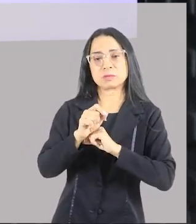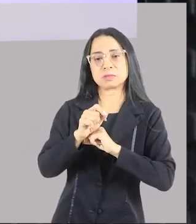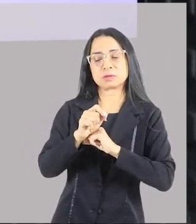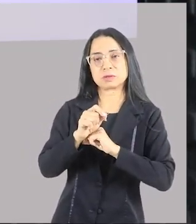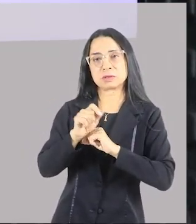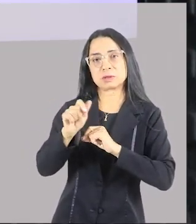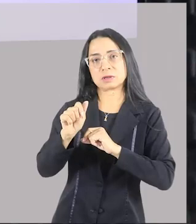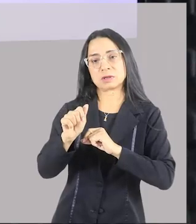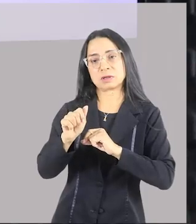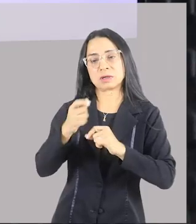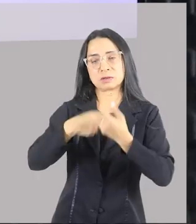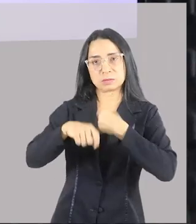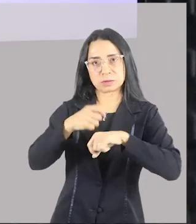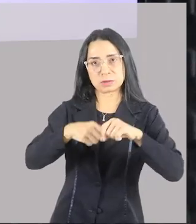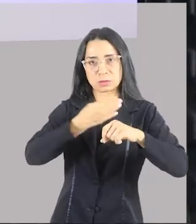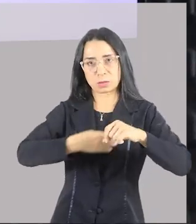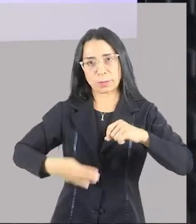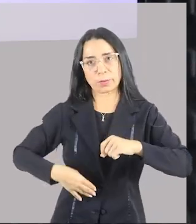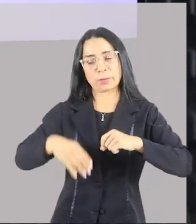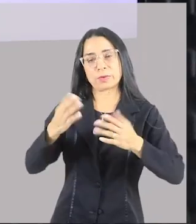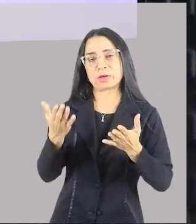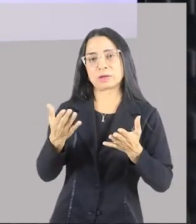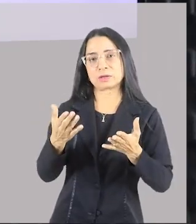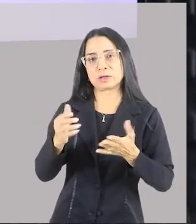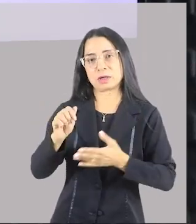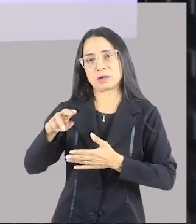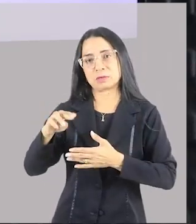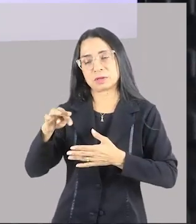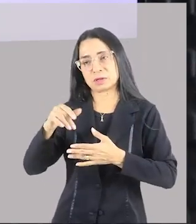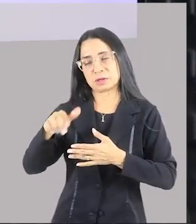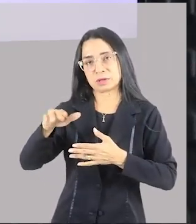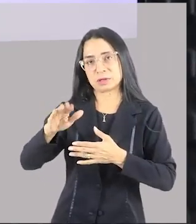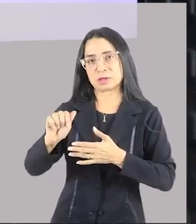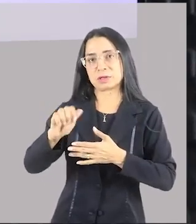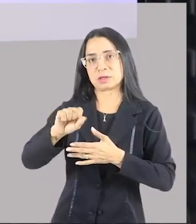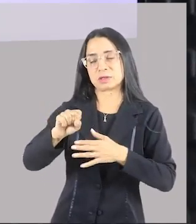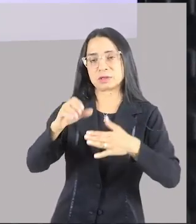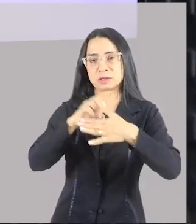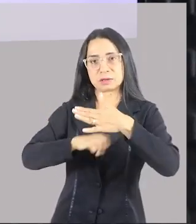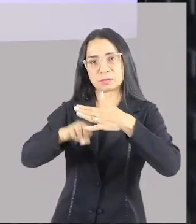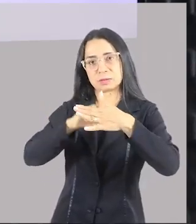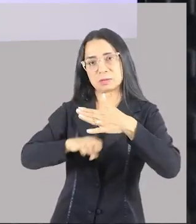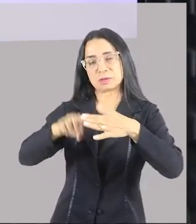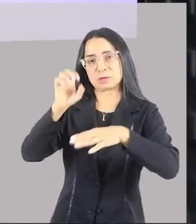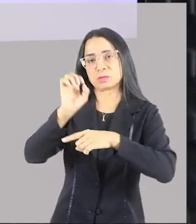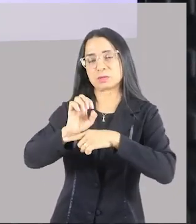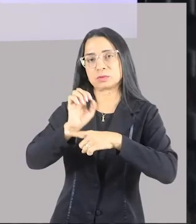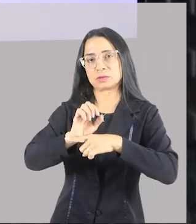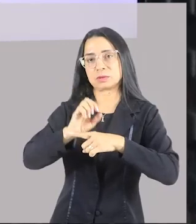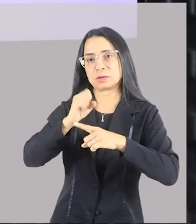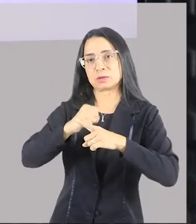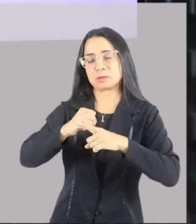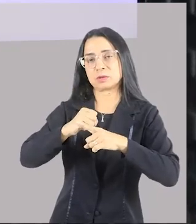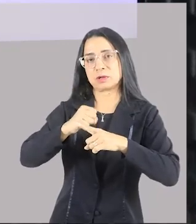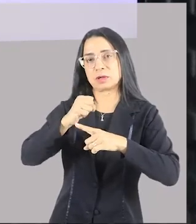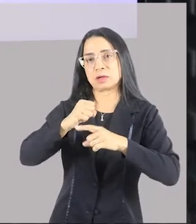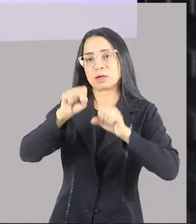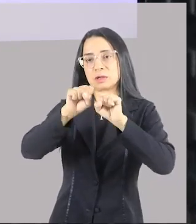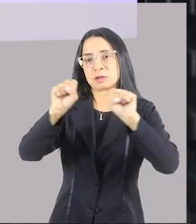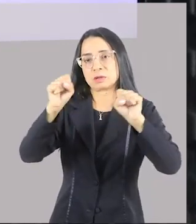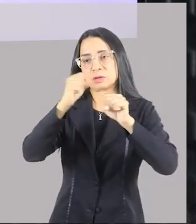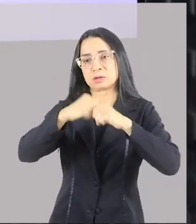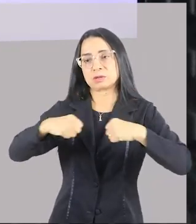das autarquias, das fundações, das empresas estatais, das empresas do Estado, sociedades de economia